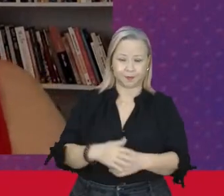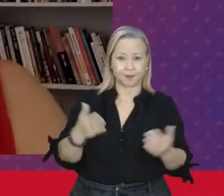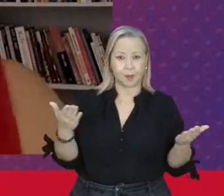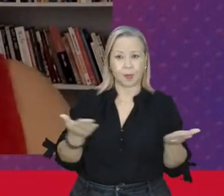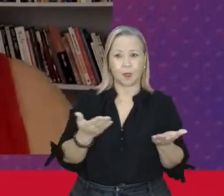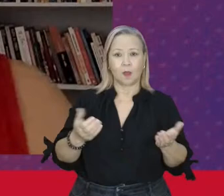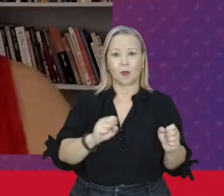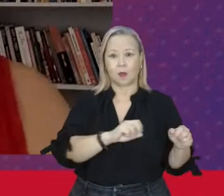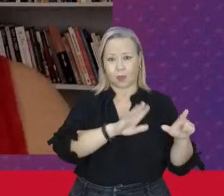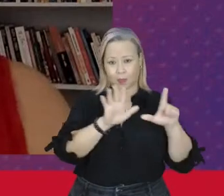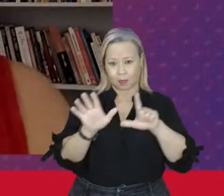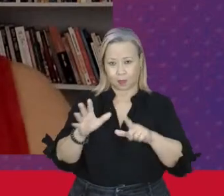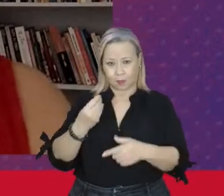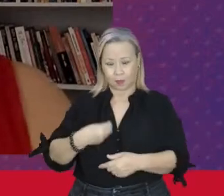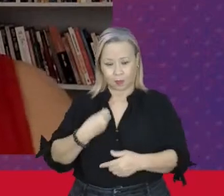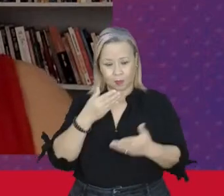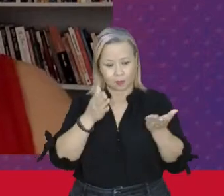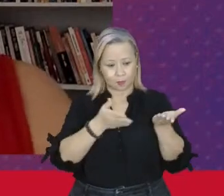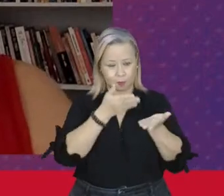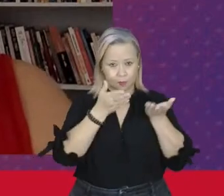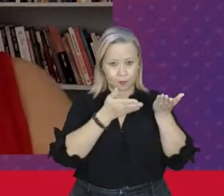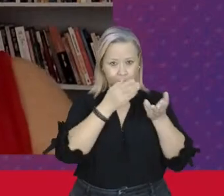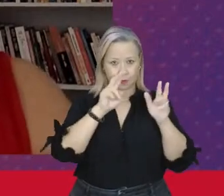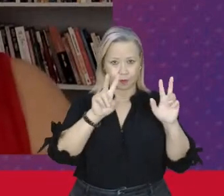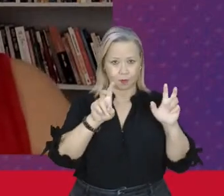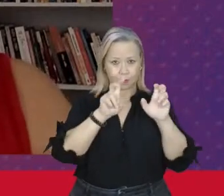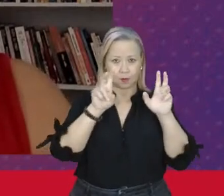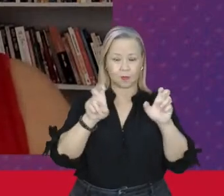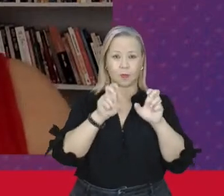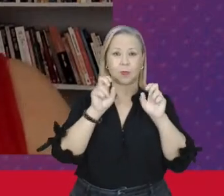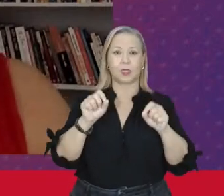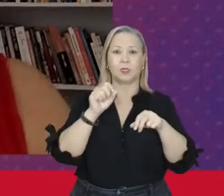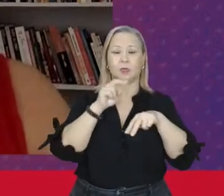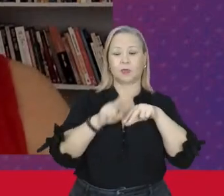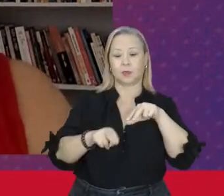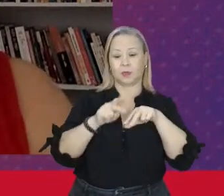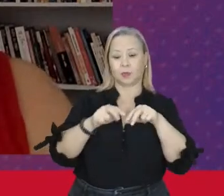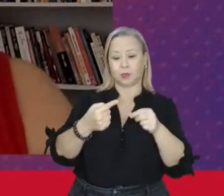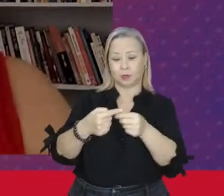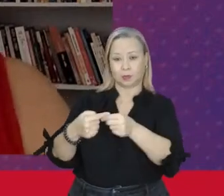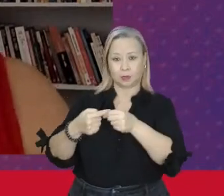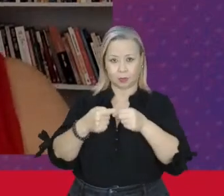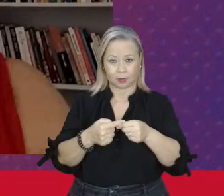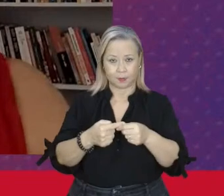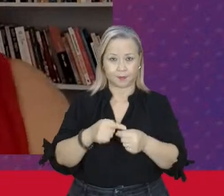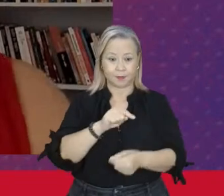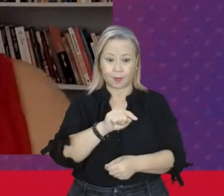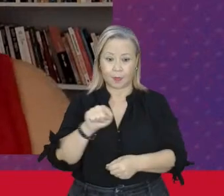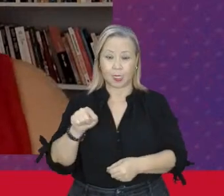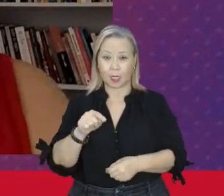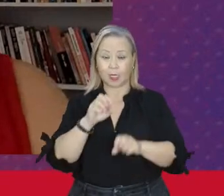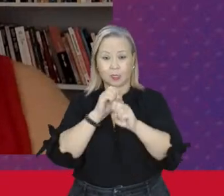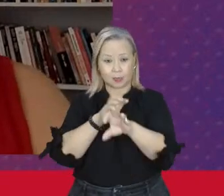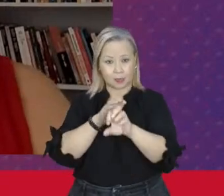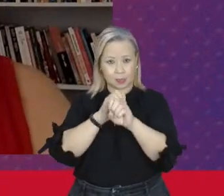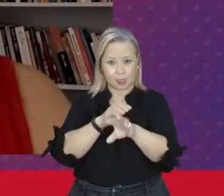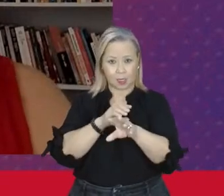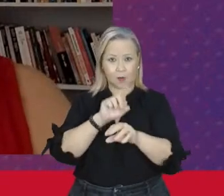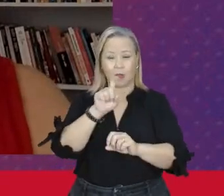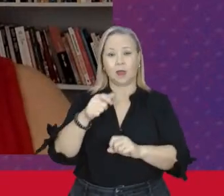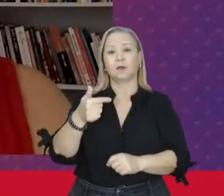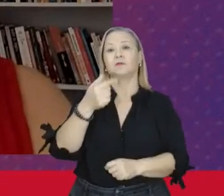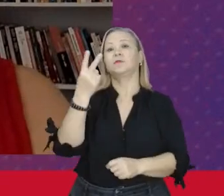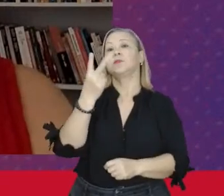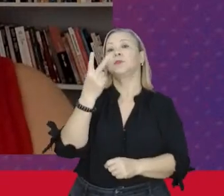essa semana, nós estamos tratando da questão de gênero e cidade. E essa aula, ela é a